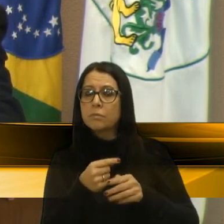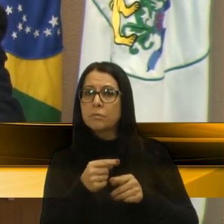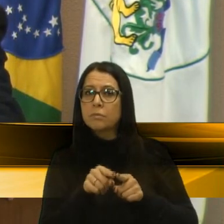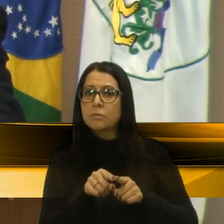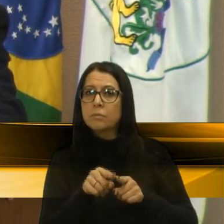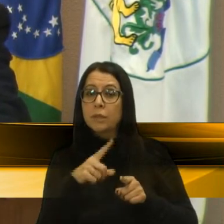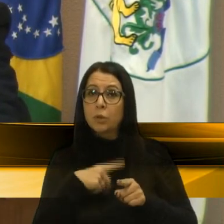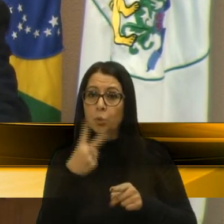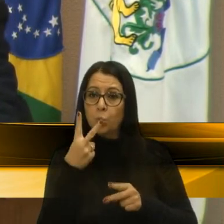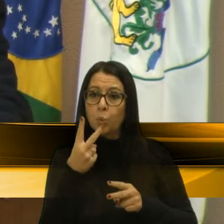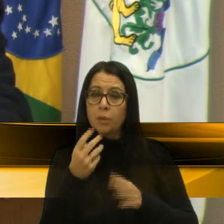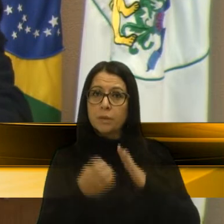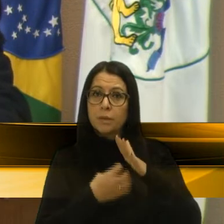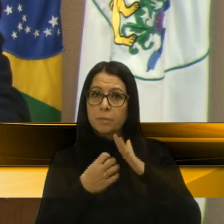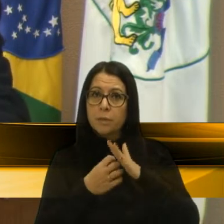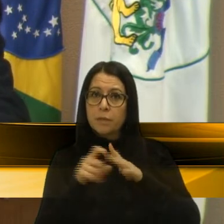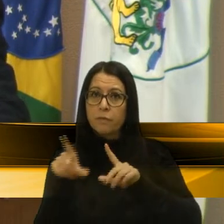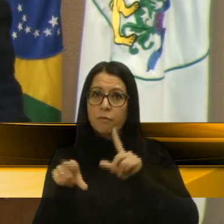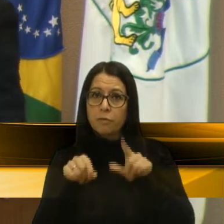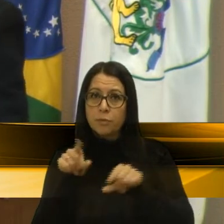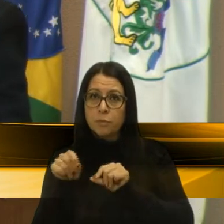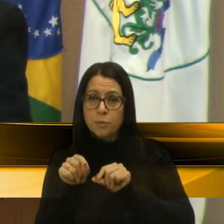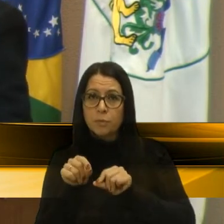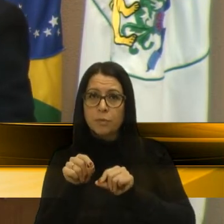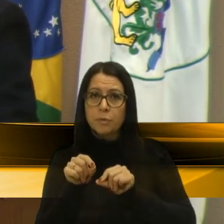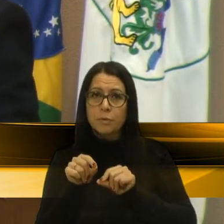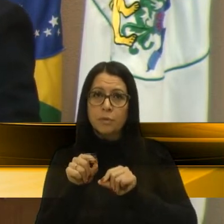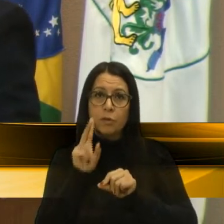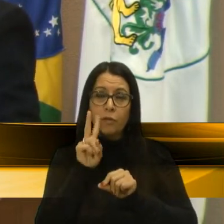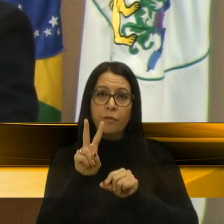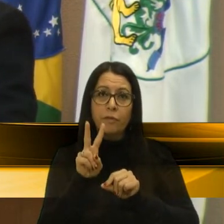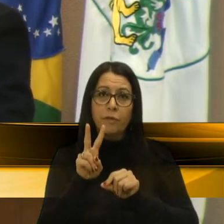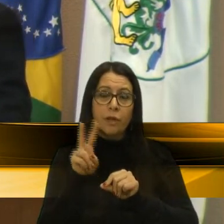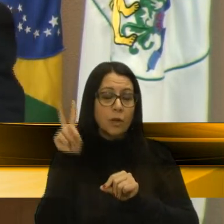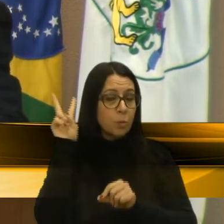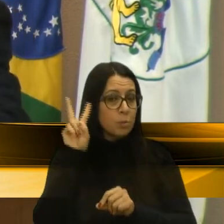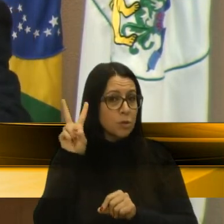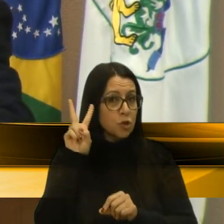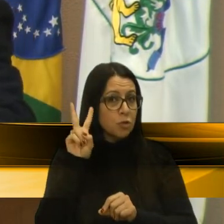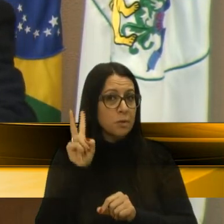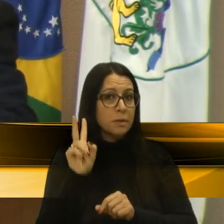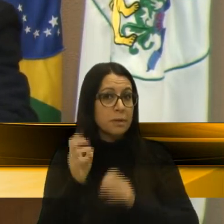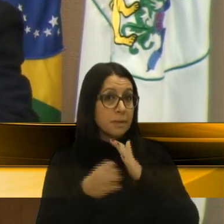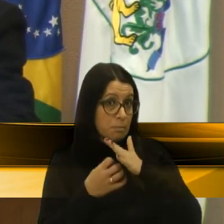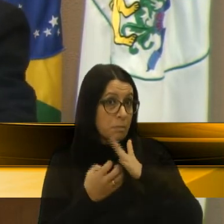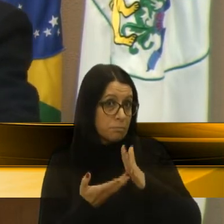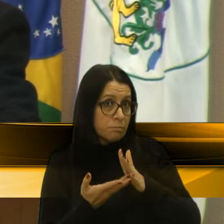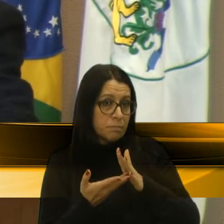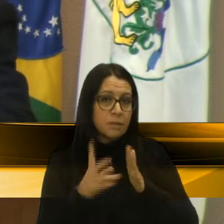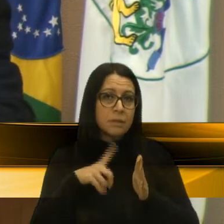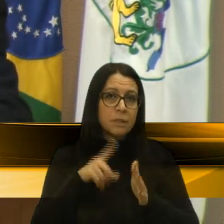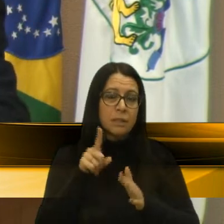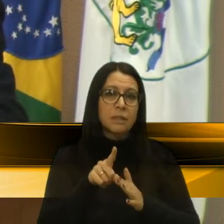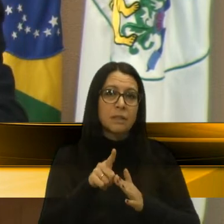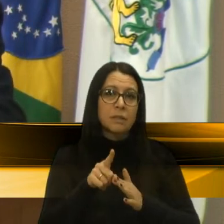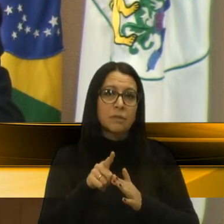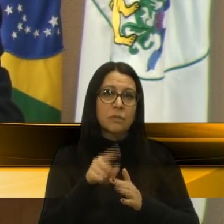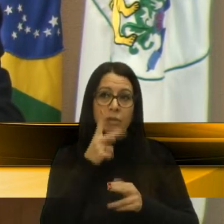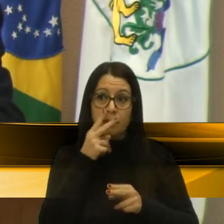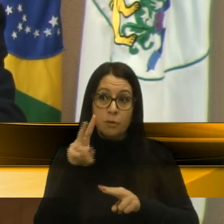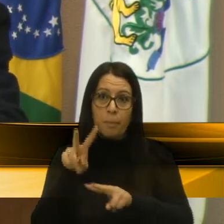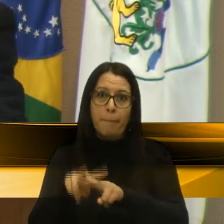para ter sido entregue, né? Já era para ter sido entregue. Estamos aí para ser anunciada